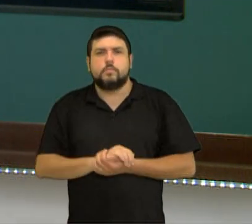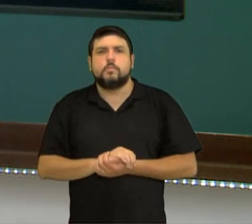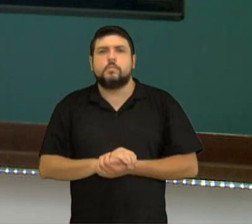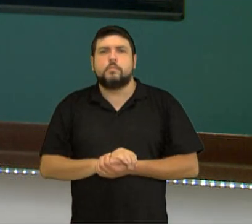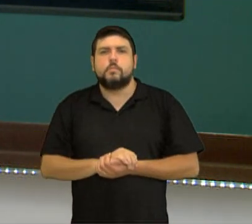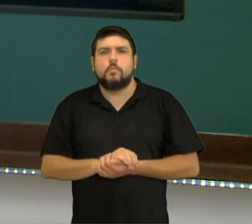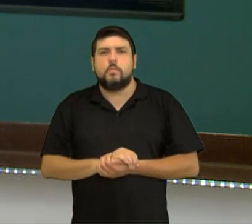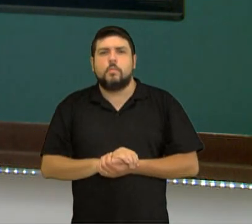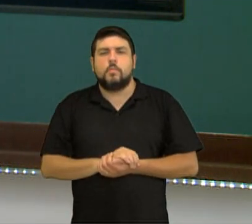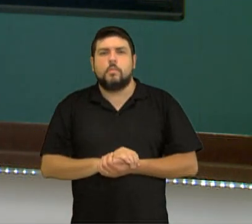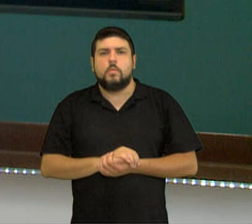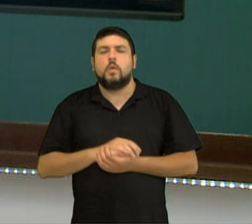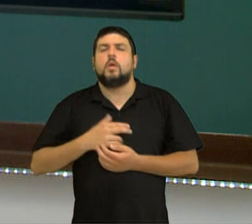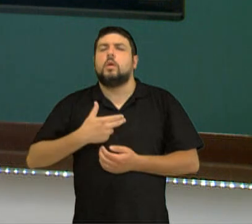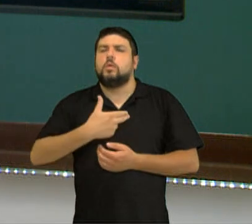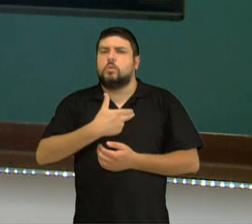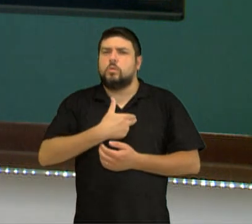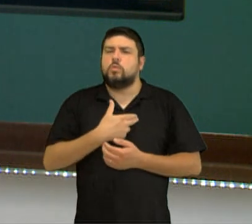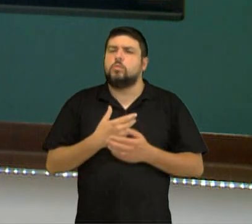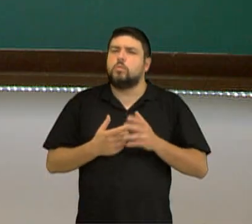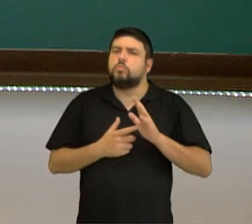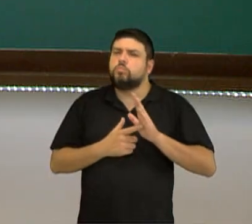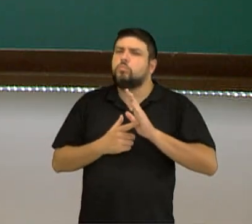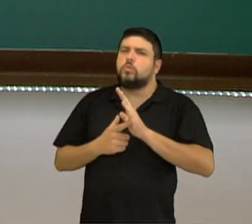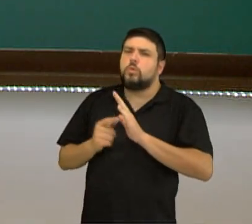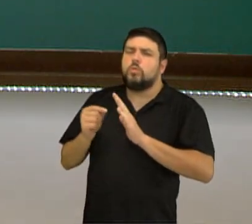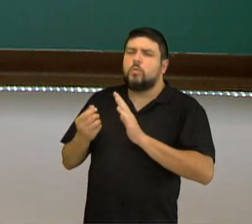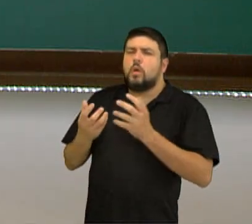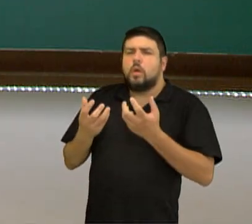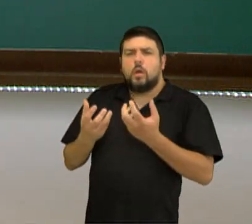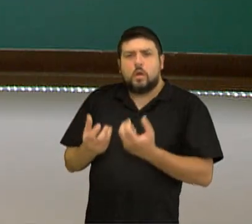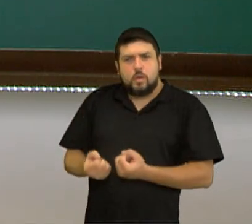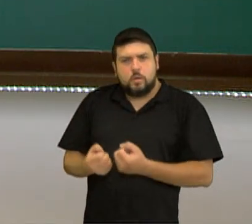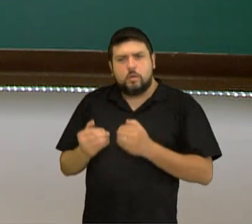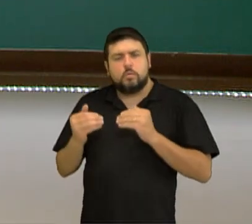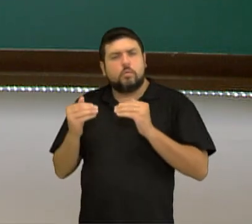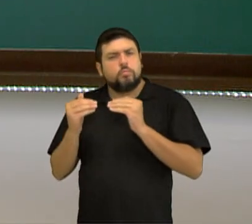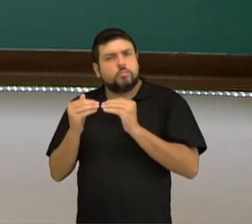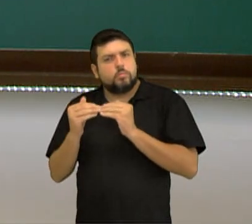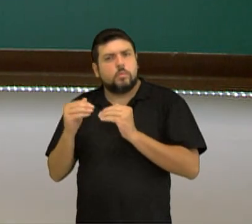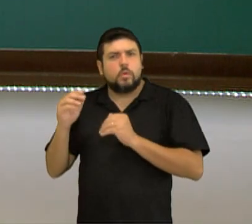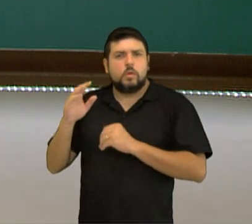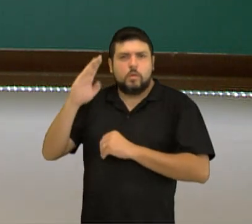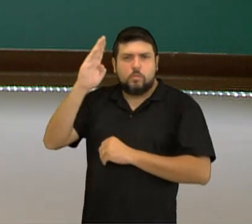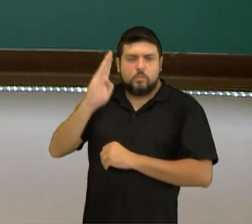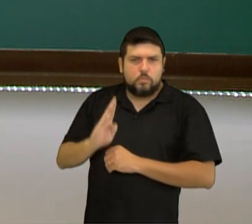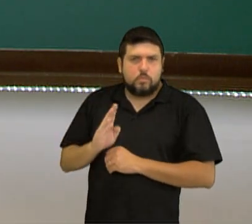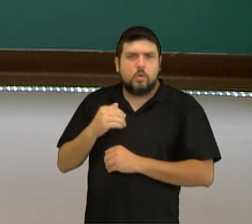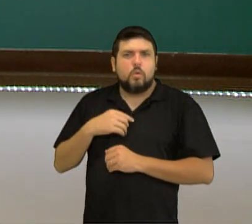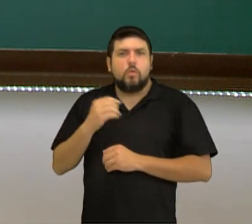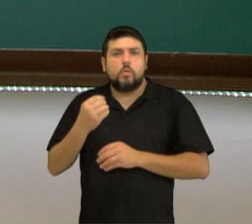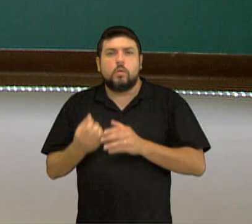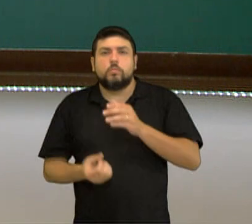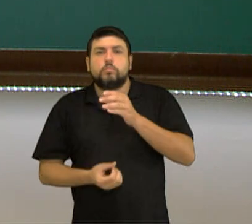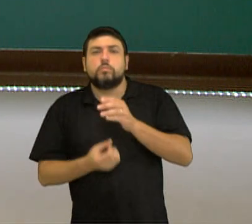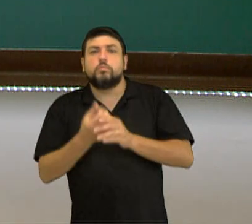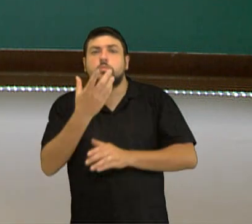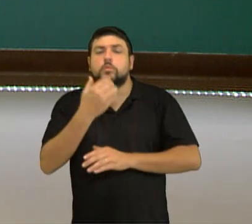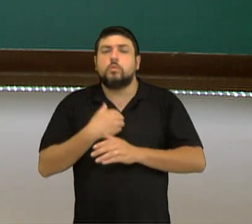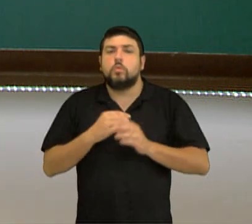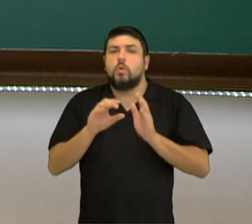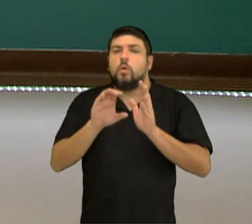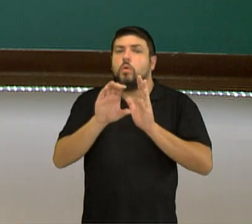estava disposto a negociar com São Paulo, com o Brasil, chegou a criar o Código Eleitoral em